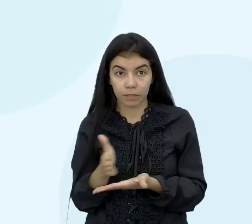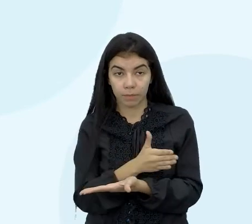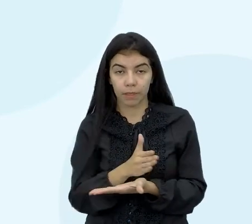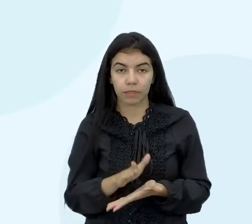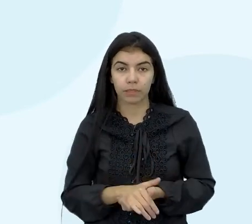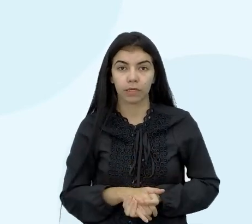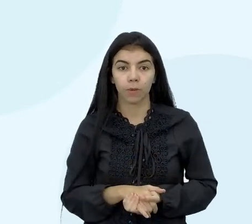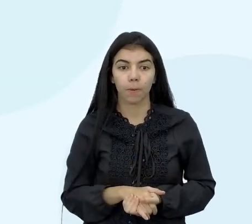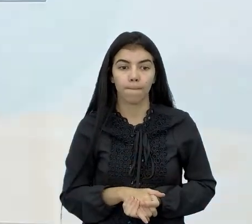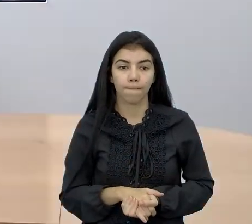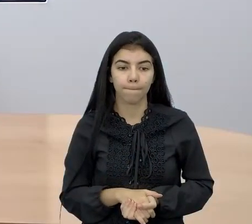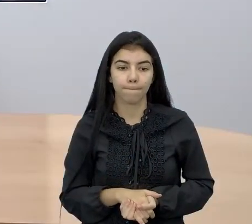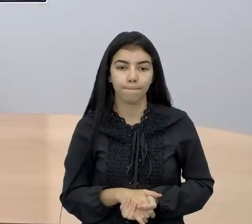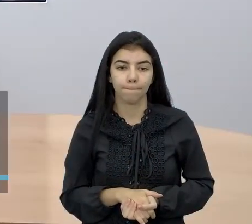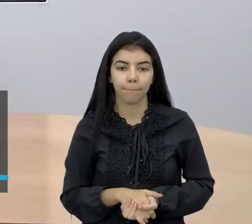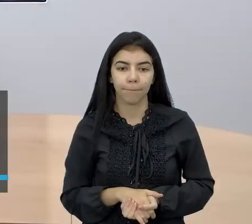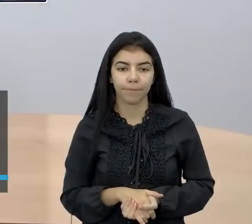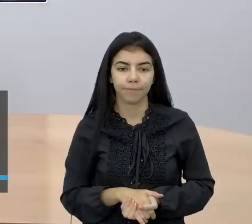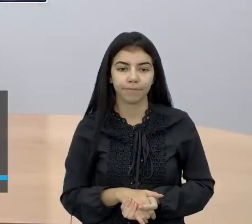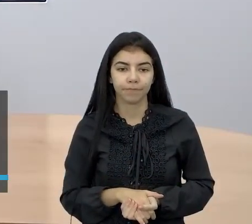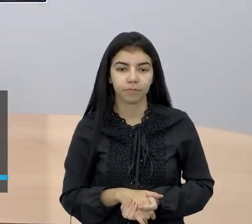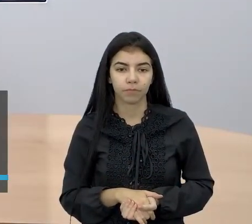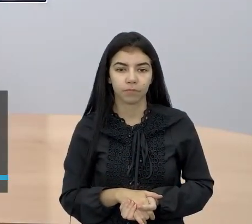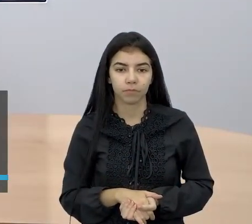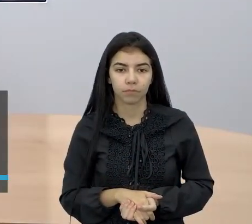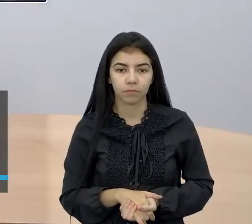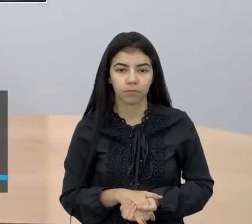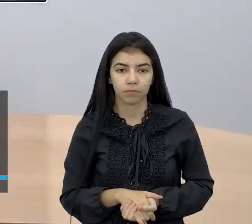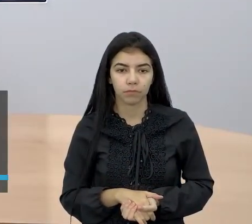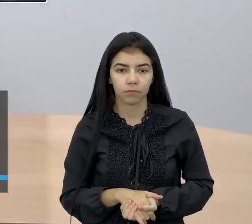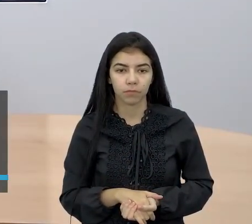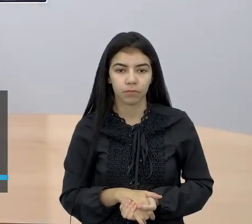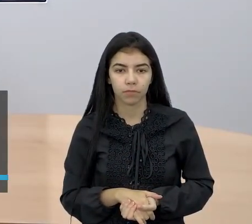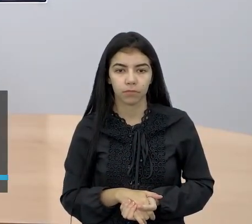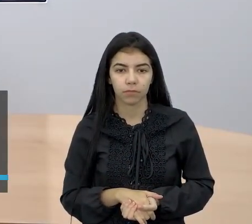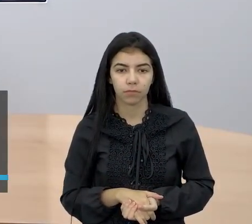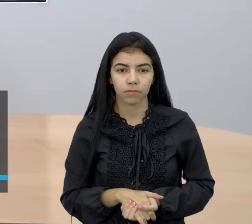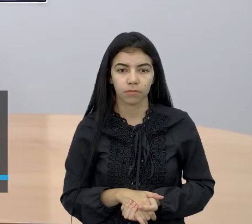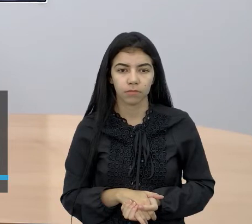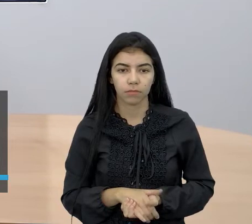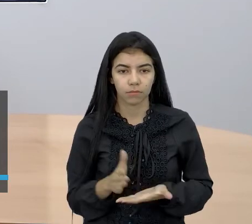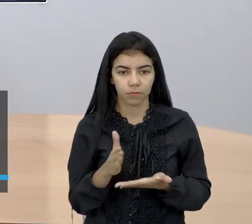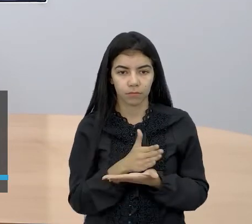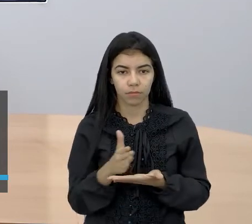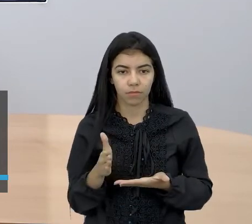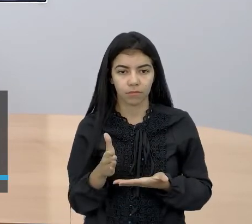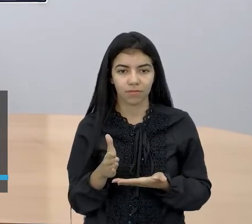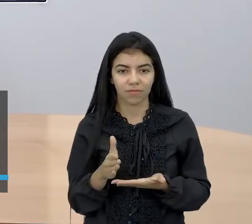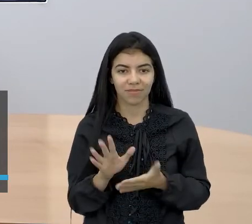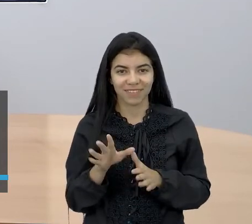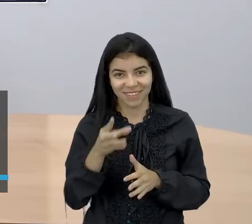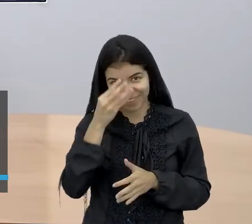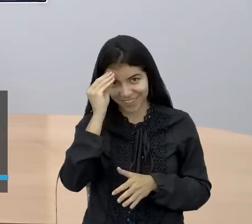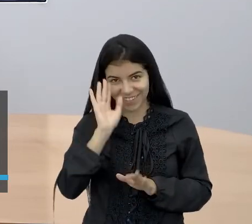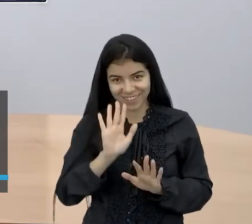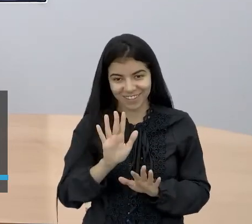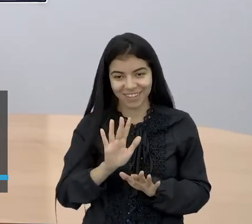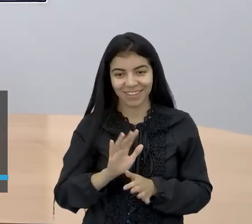separação, agora deu um